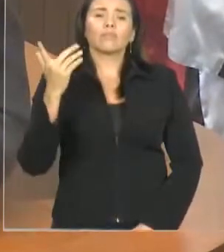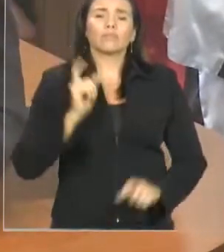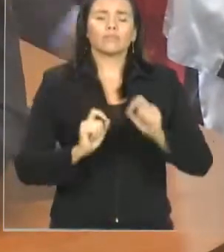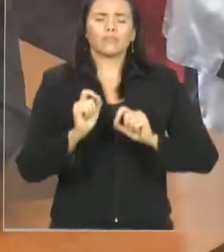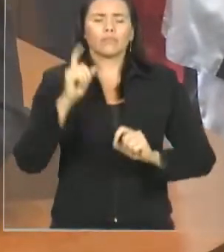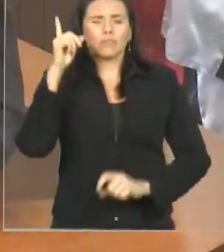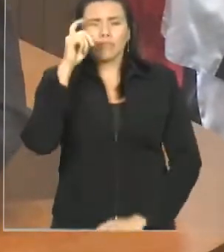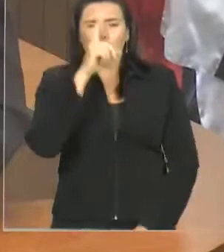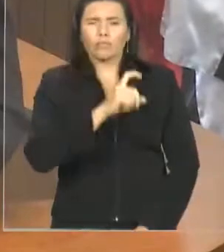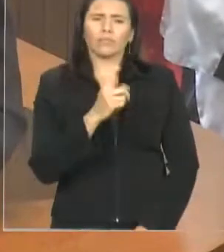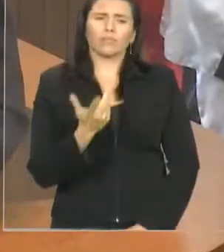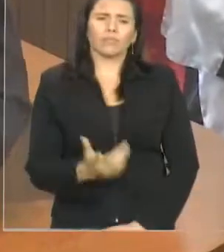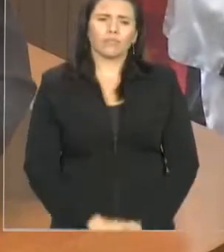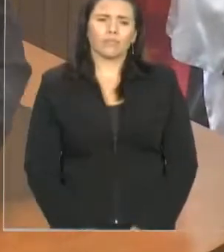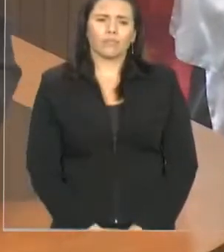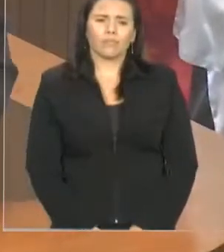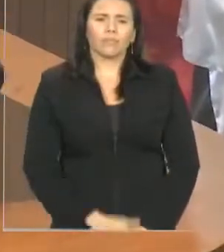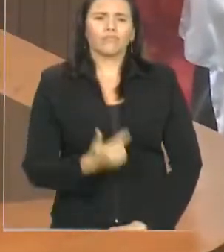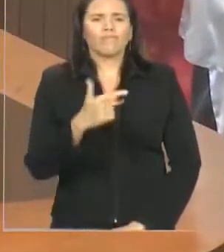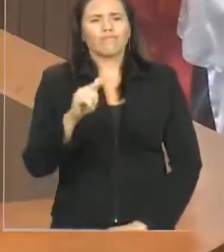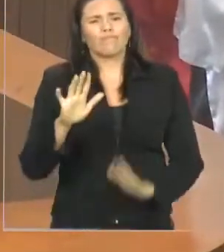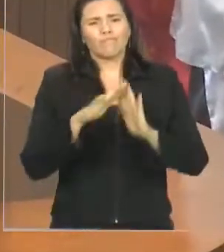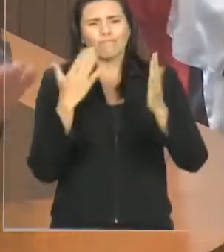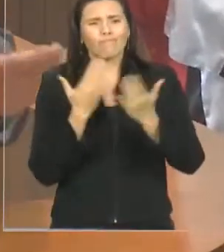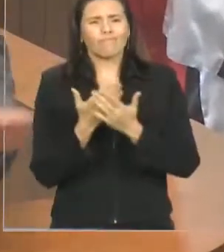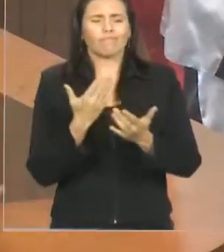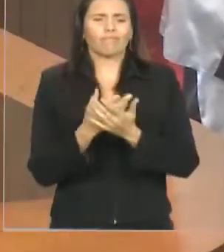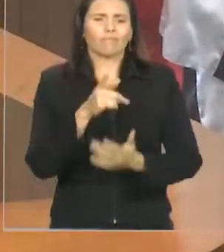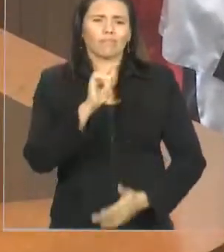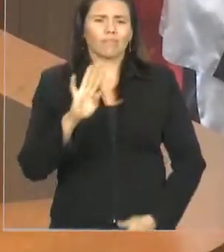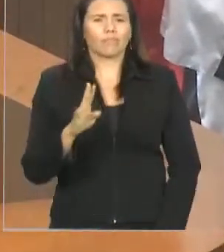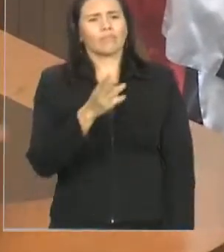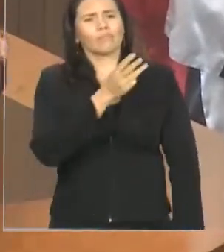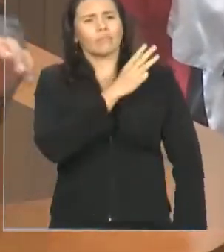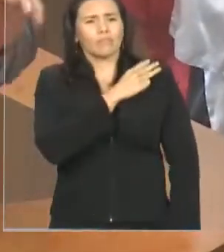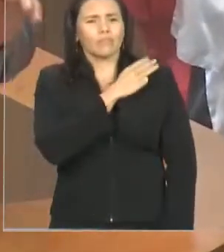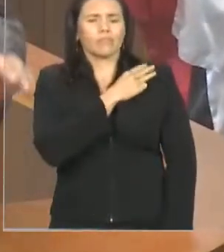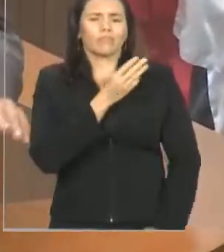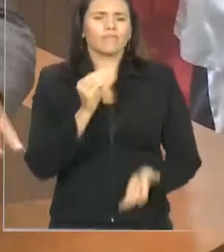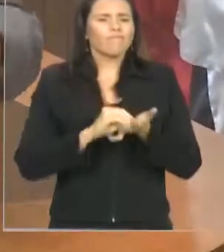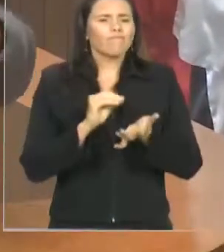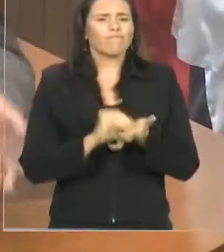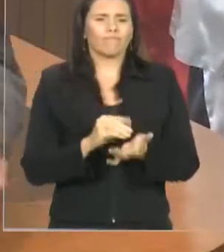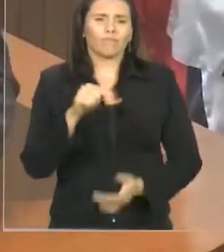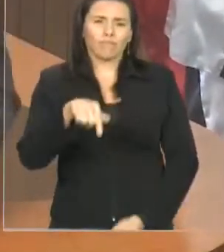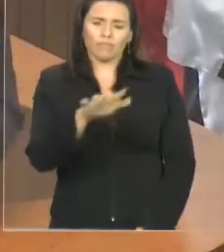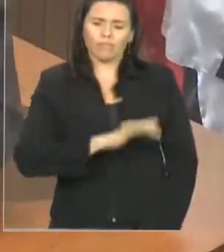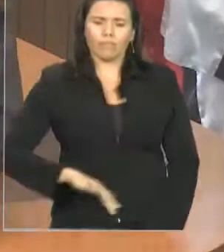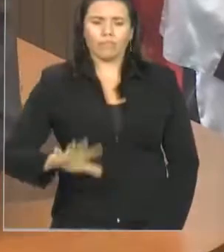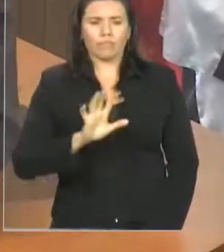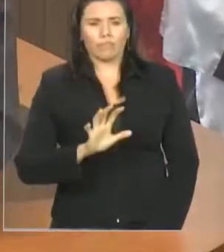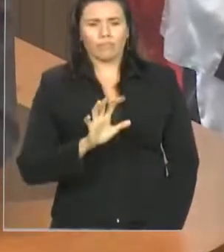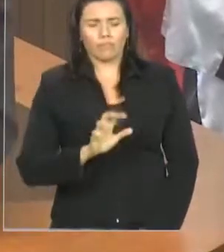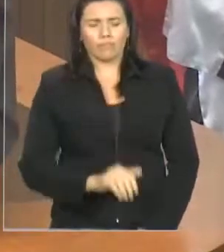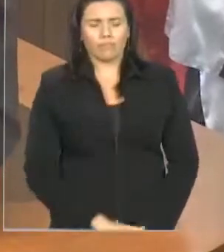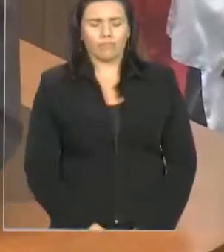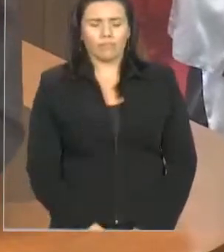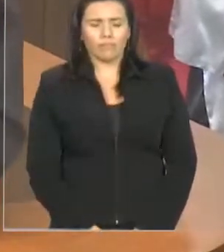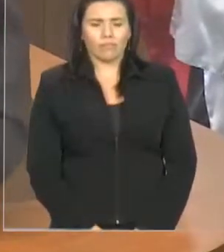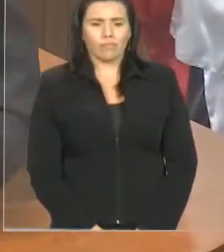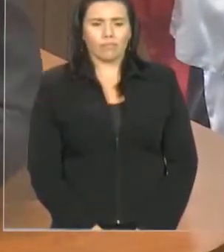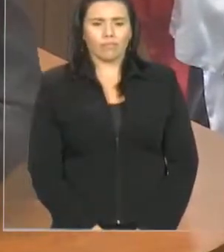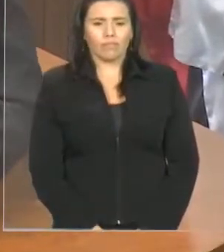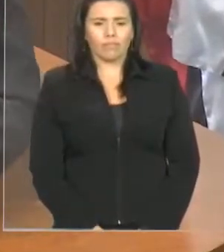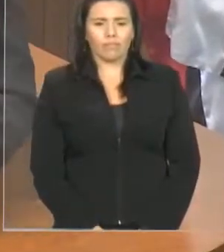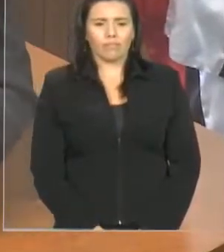acesso ao ensino médio, pela falta de escola de ensino médio naquela região.